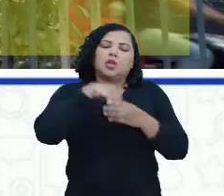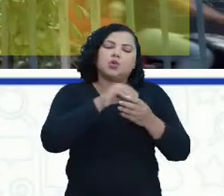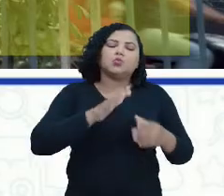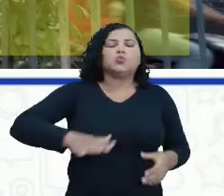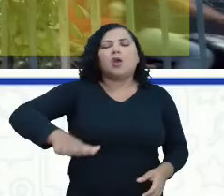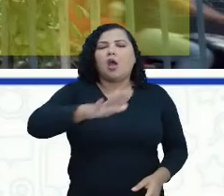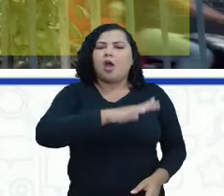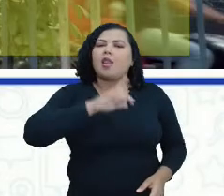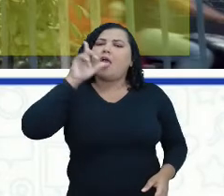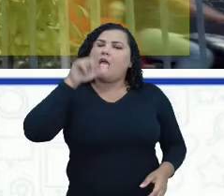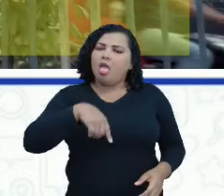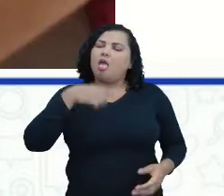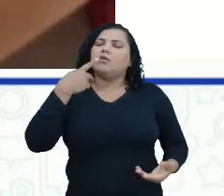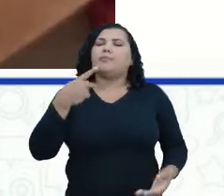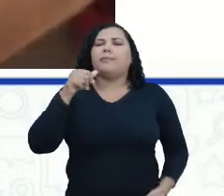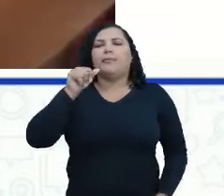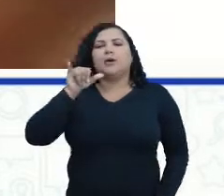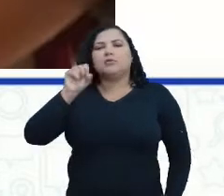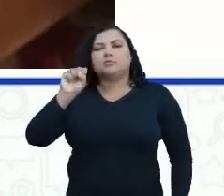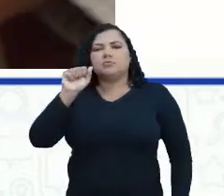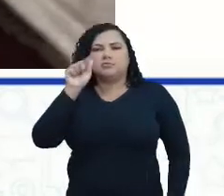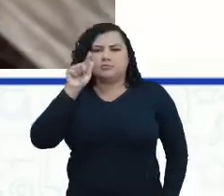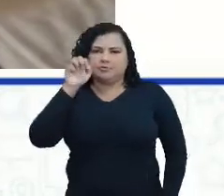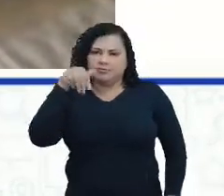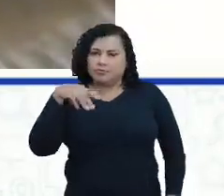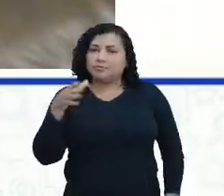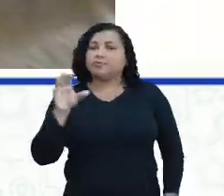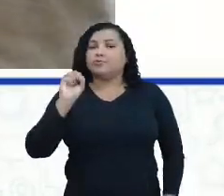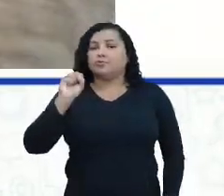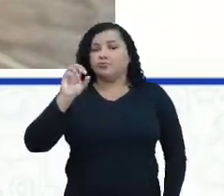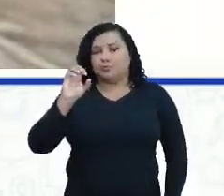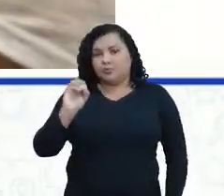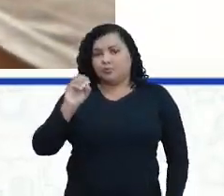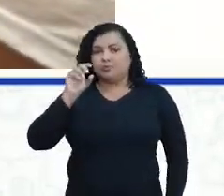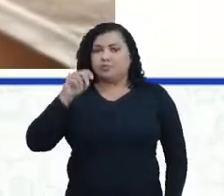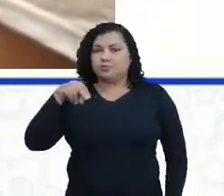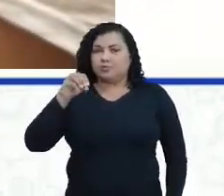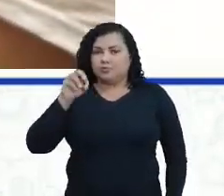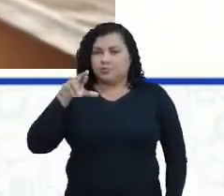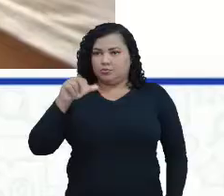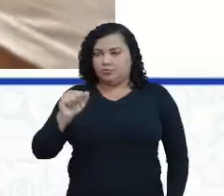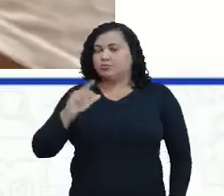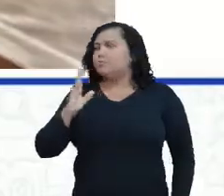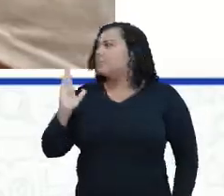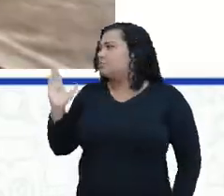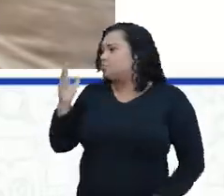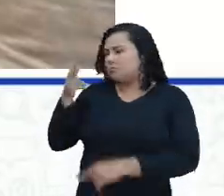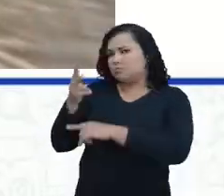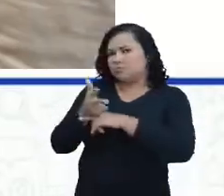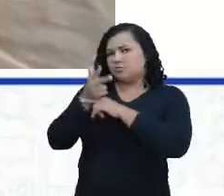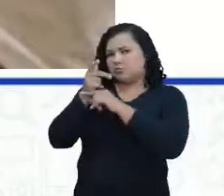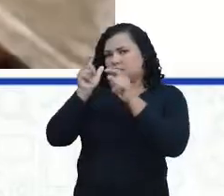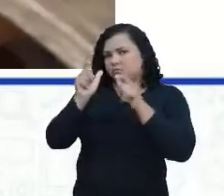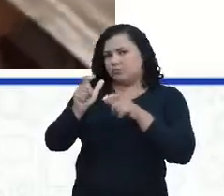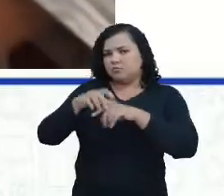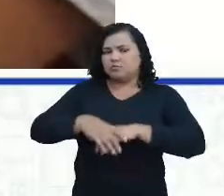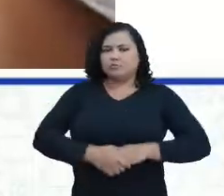ambiente é uma paisagem sonora. Vamos ver aí um videozinho de um ambiente.